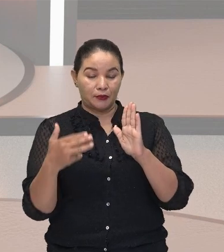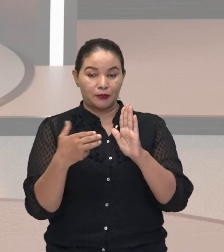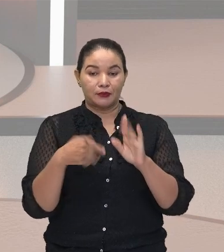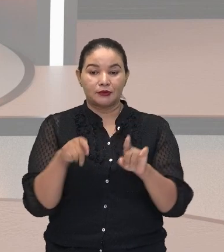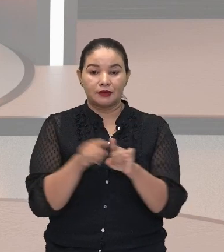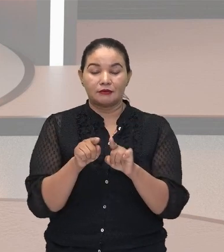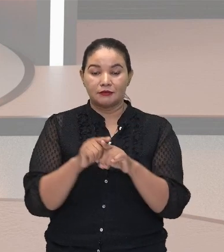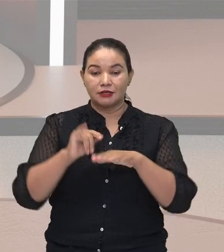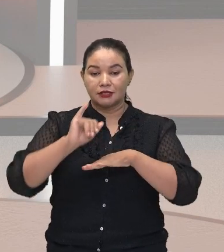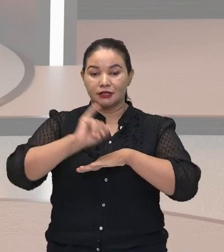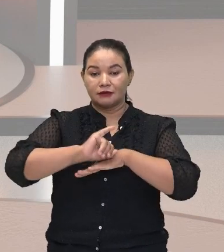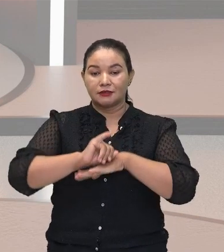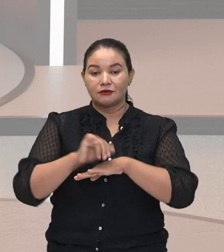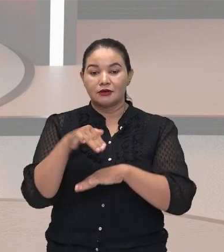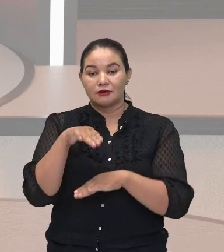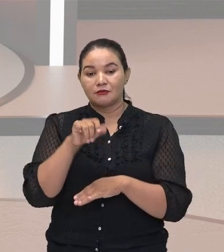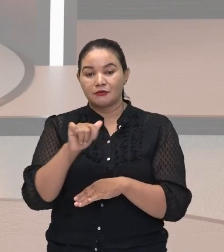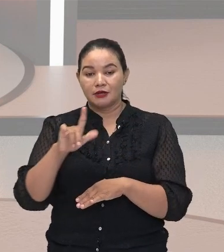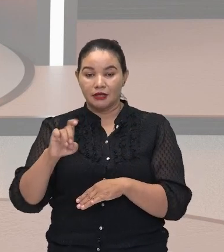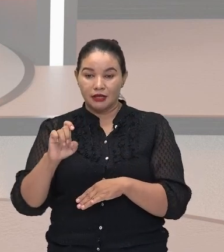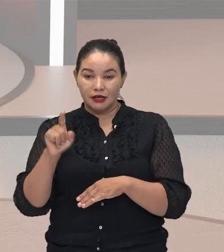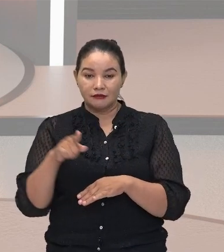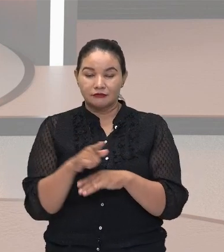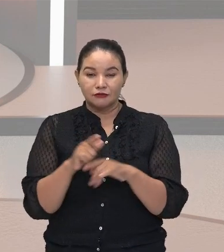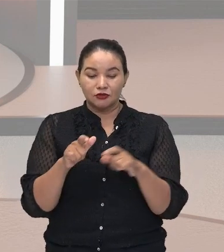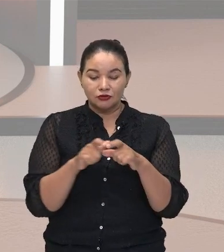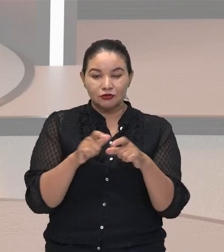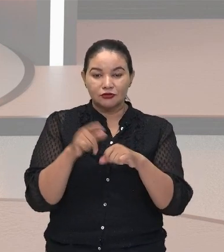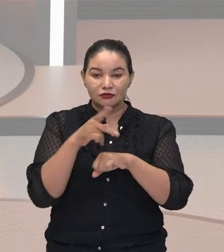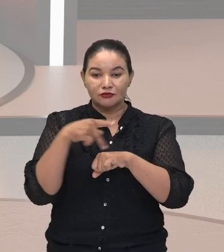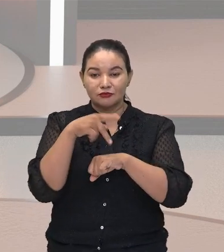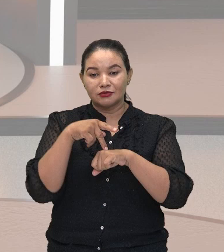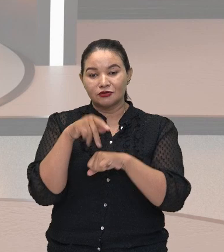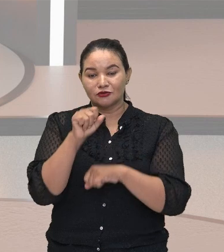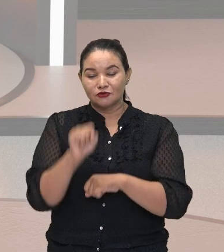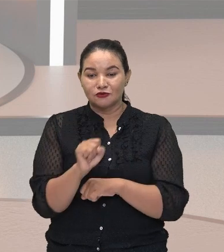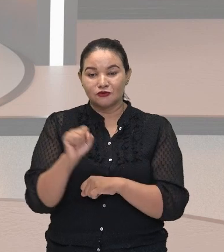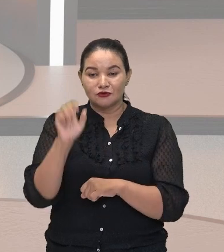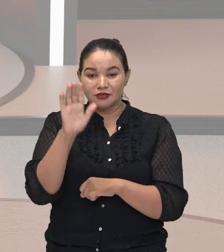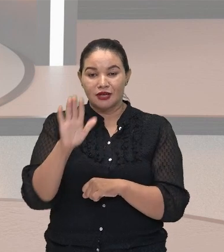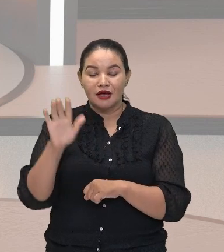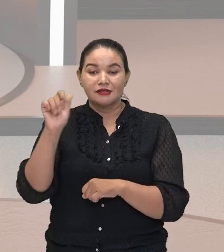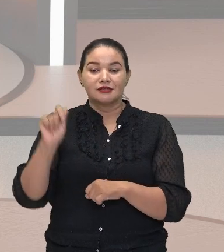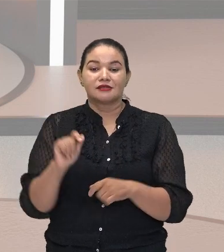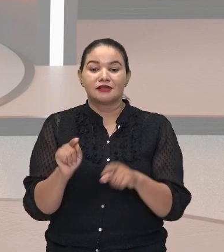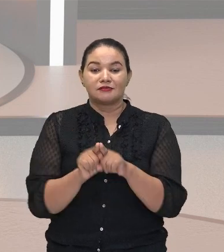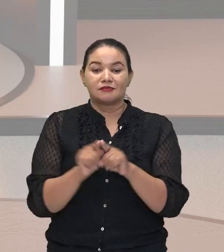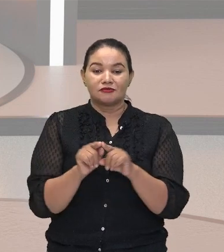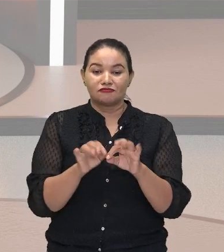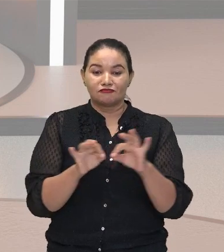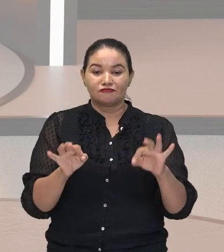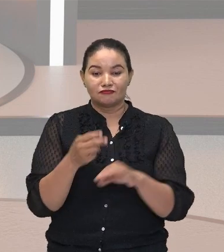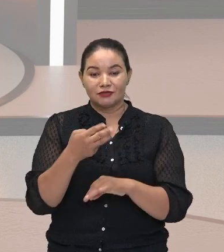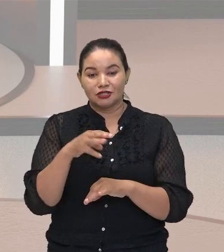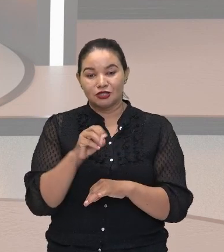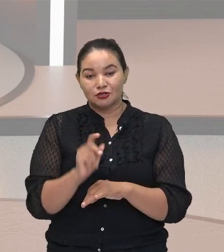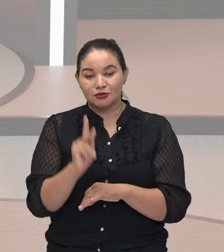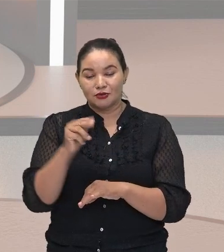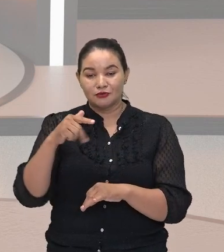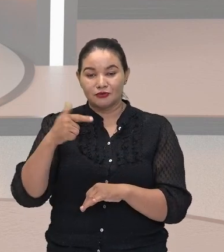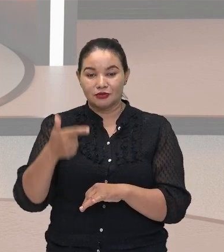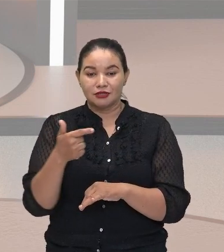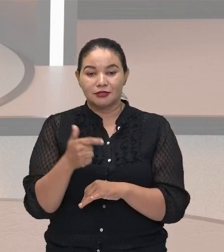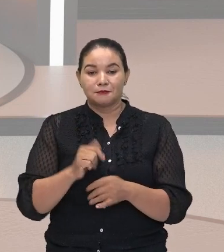como capital Malé e é o menorzinho dos países do sul da Ásia, com 300 km² de extensão.